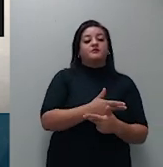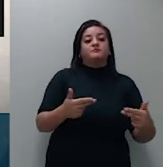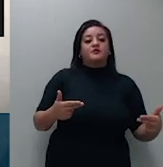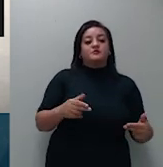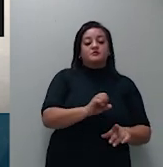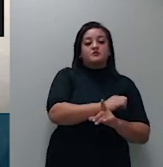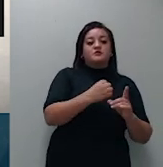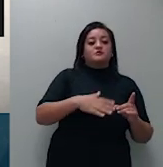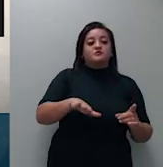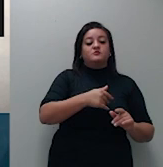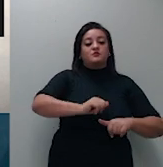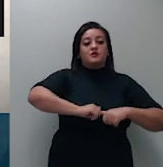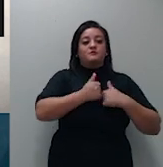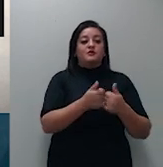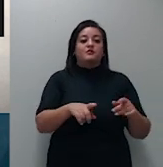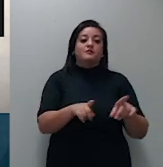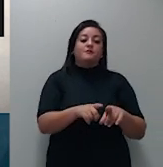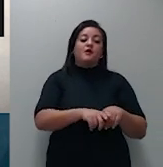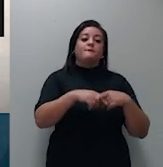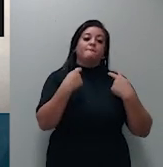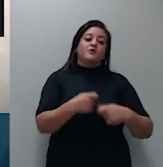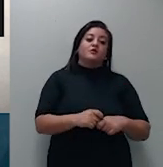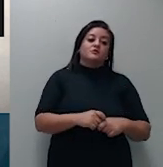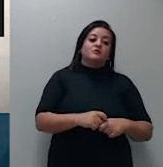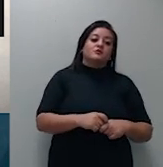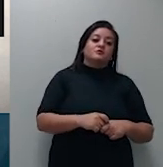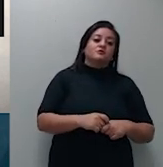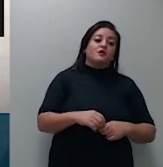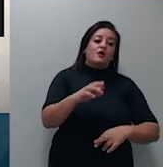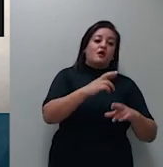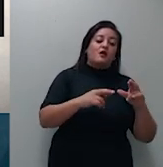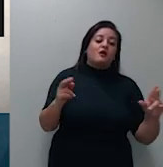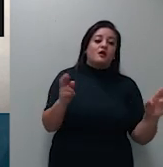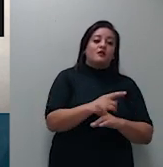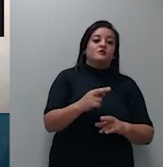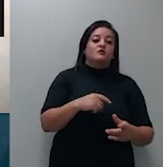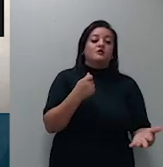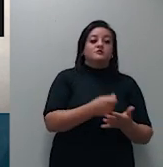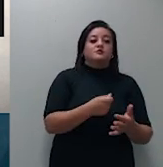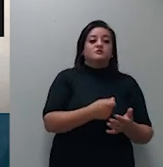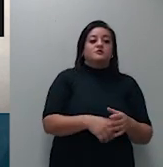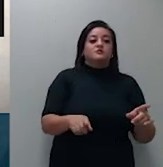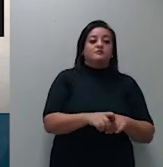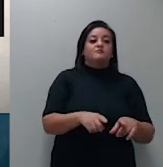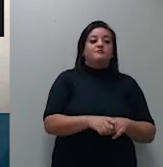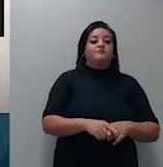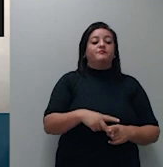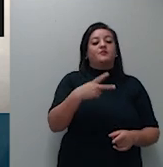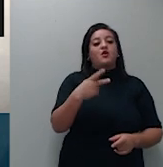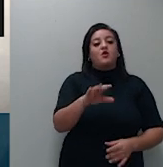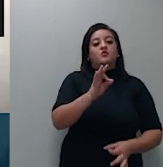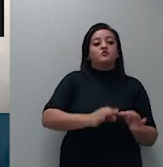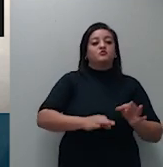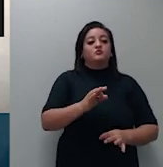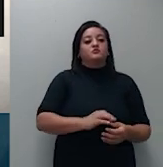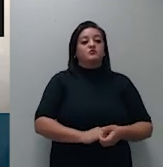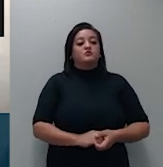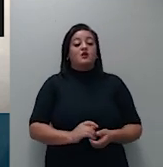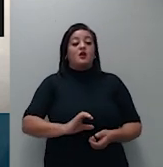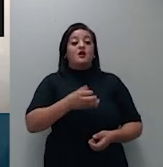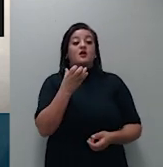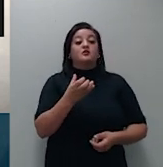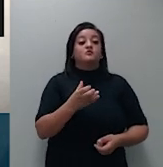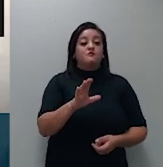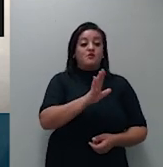do patrimônio da sociedade Fernanda poderia ser alienada nas feridas execuções com dois juízos